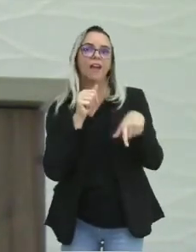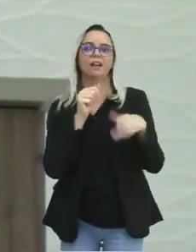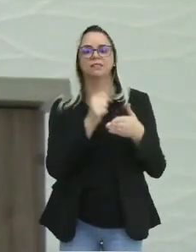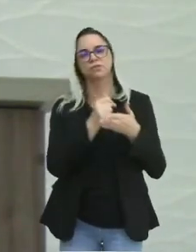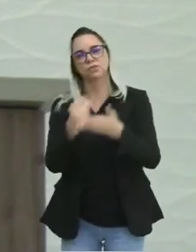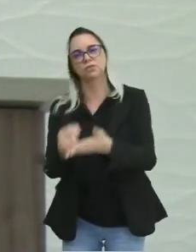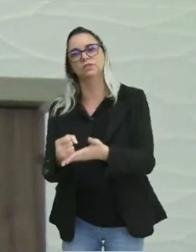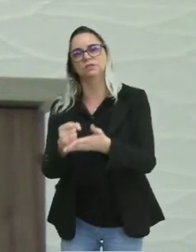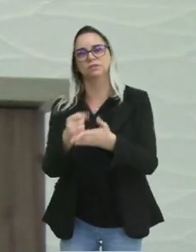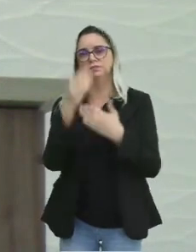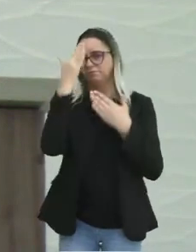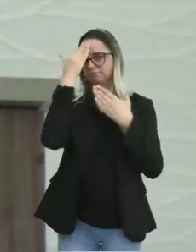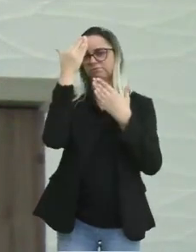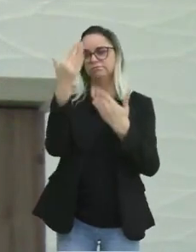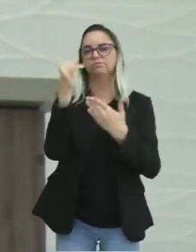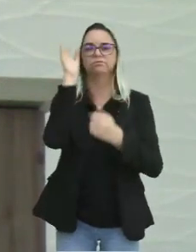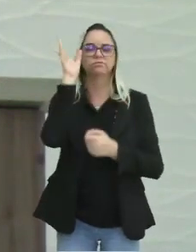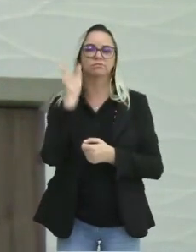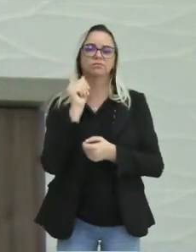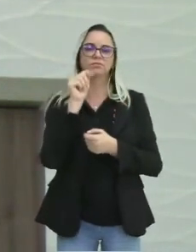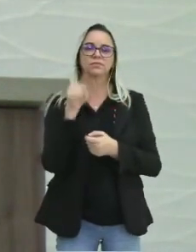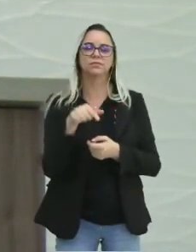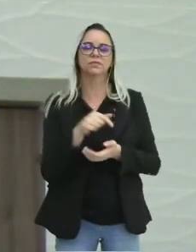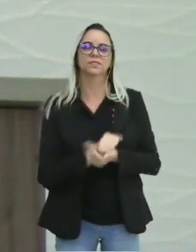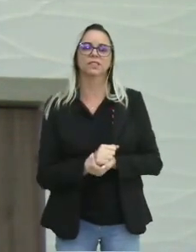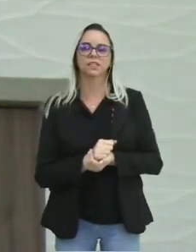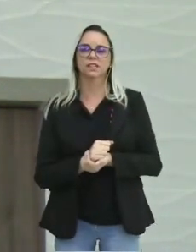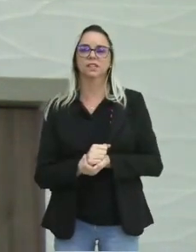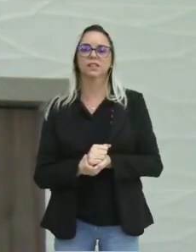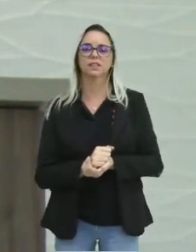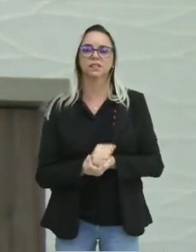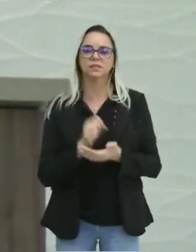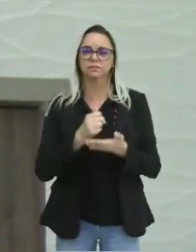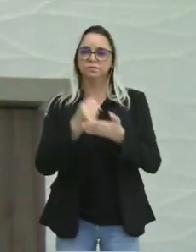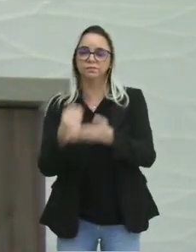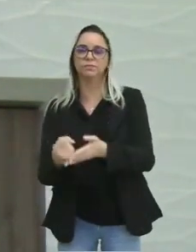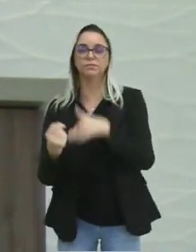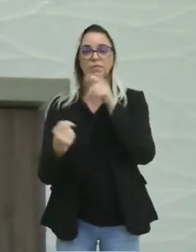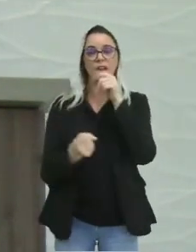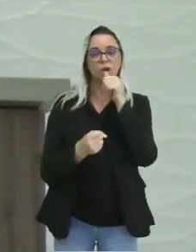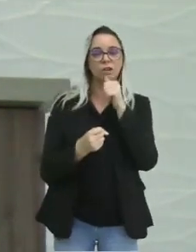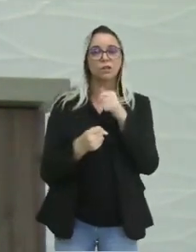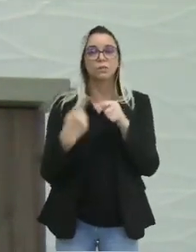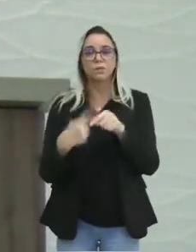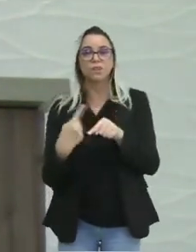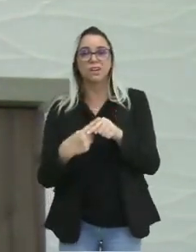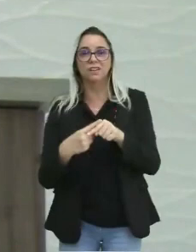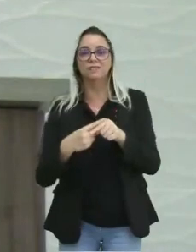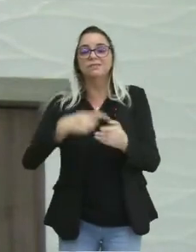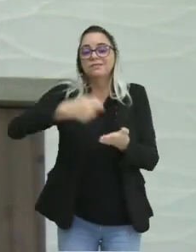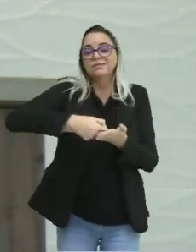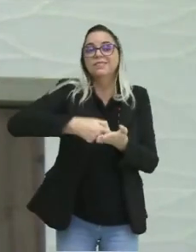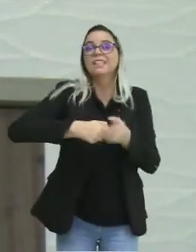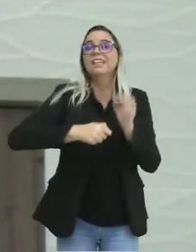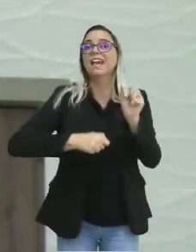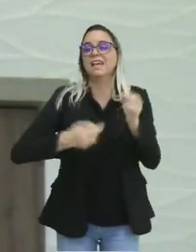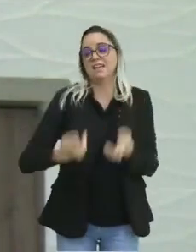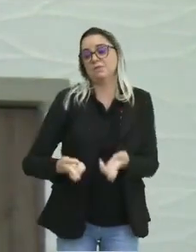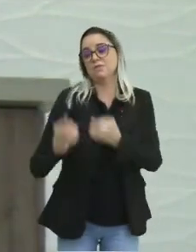que agradecer a ele, que é ele que está abastecendo essa cisterna. Não é dever dele, é dever do município. É dever do